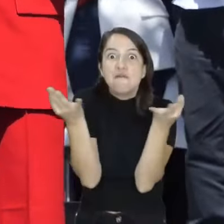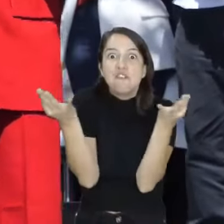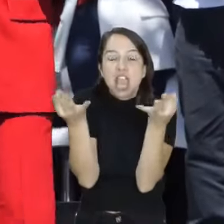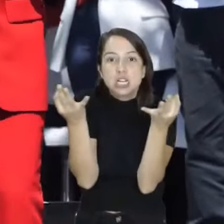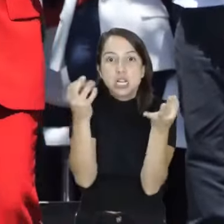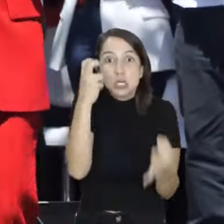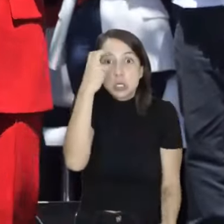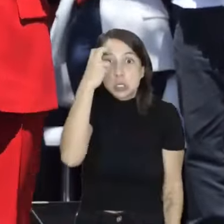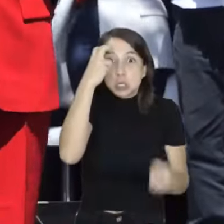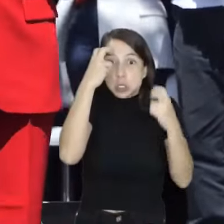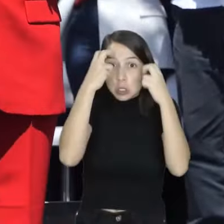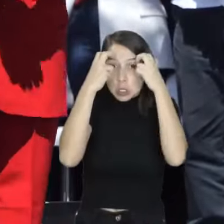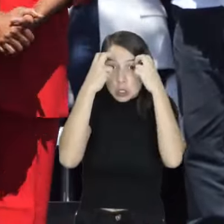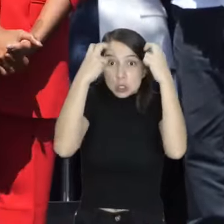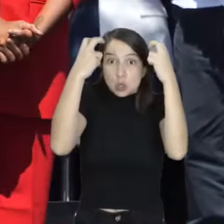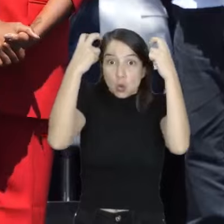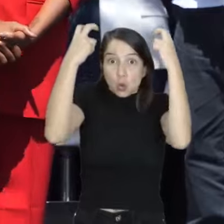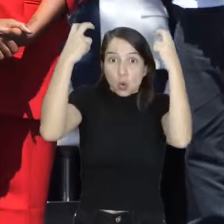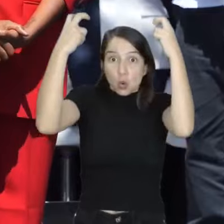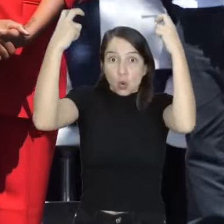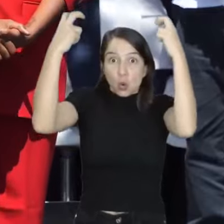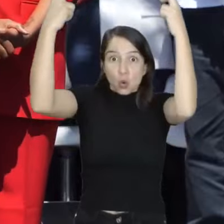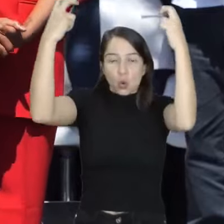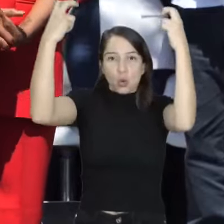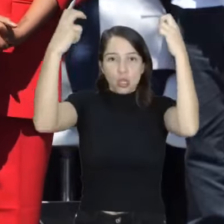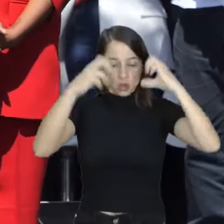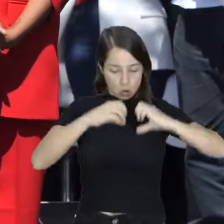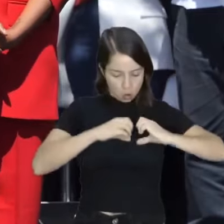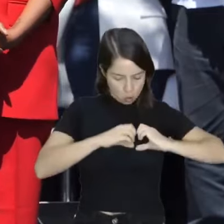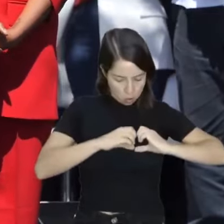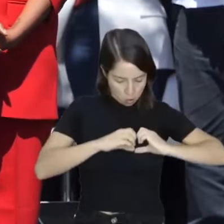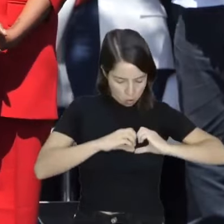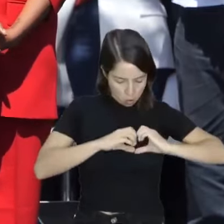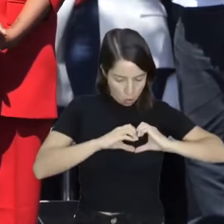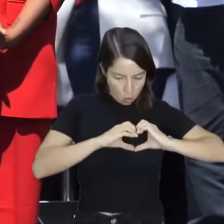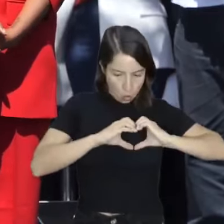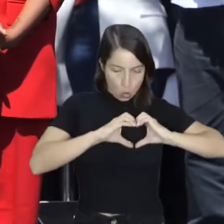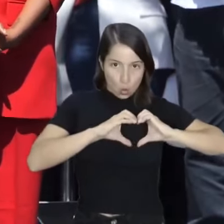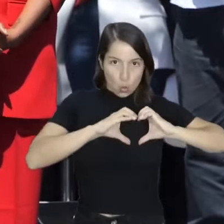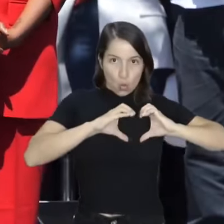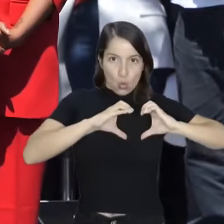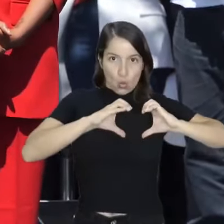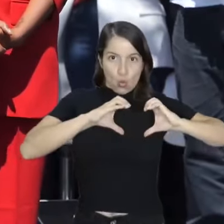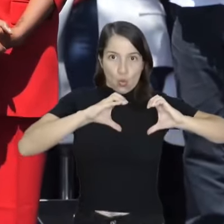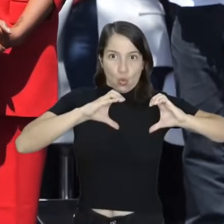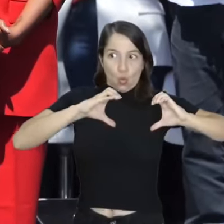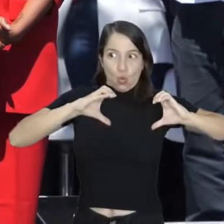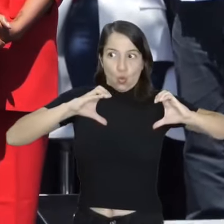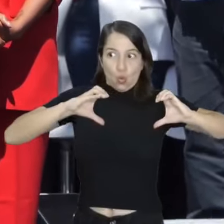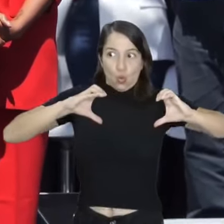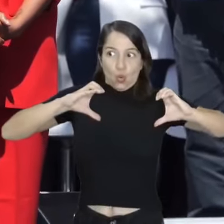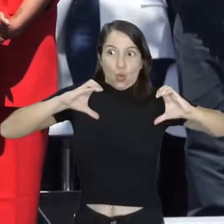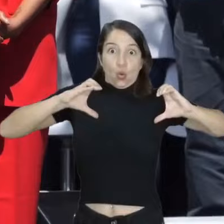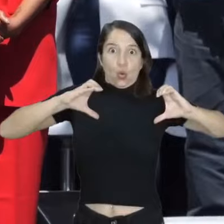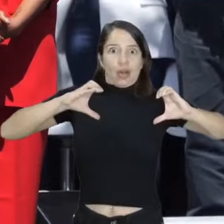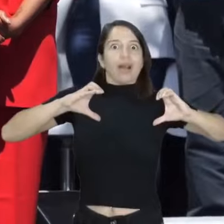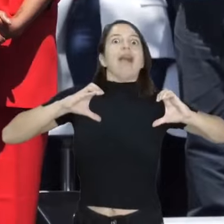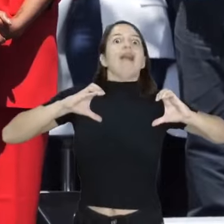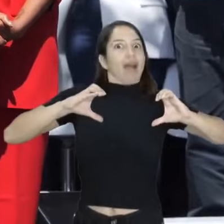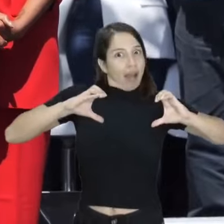companheiro que tem um coração muito maior do que o tamanho dele. Eu acho que está na hora de